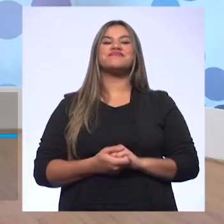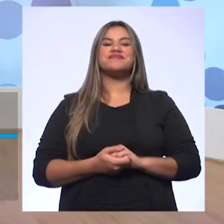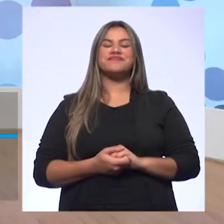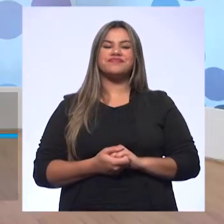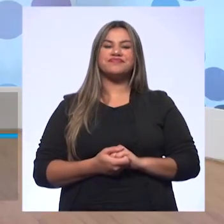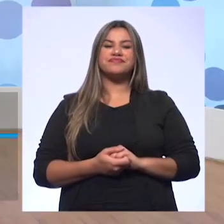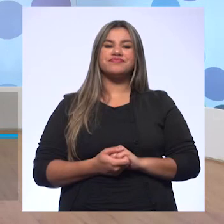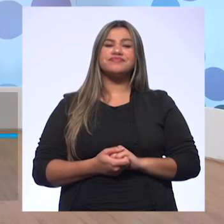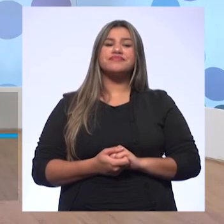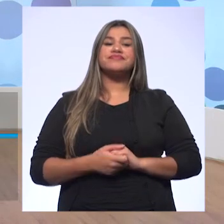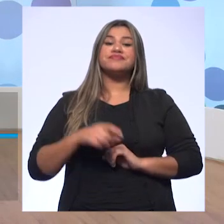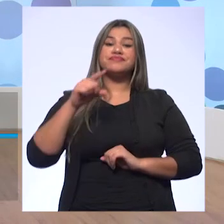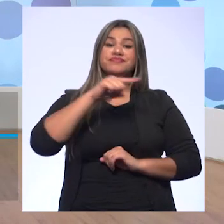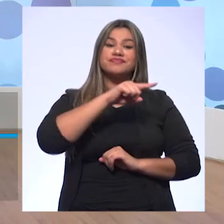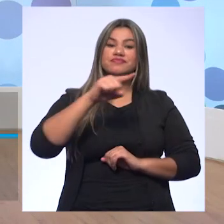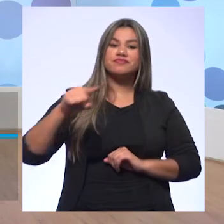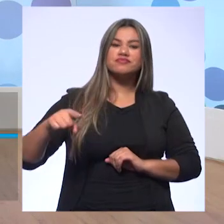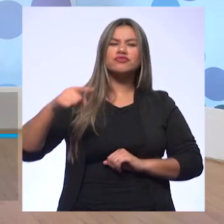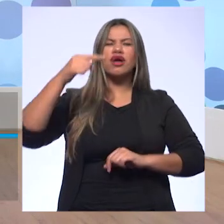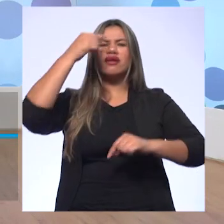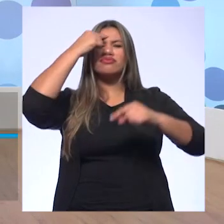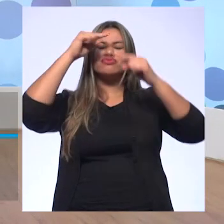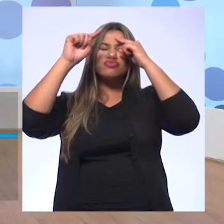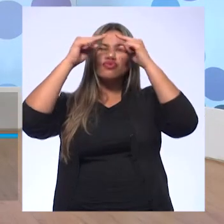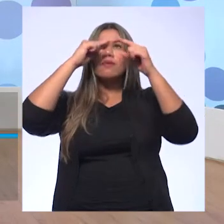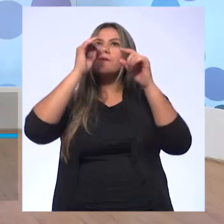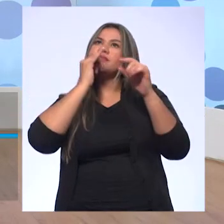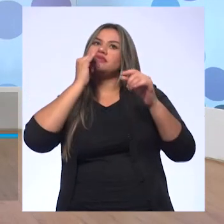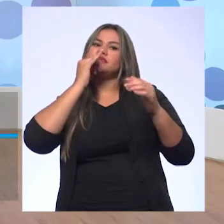De você procurar o seu professor. Eu tive uma aula lá